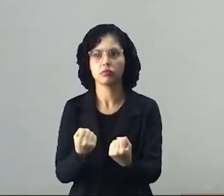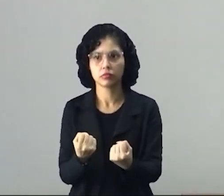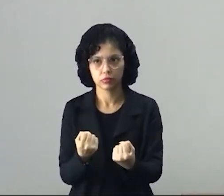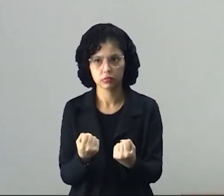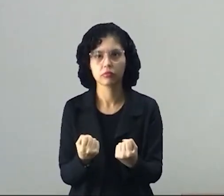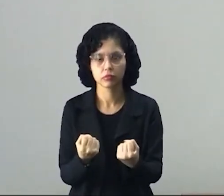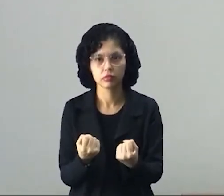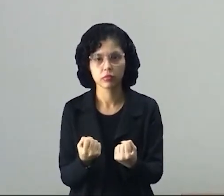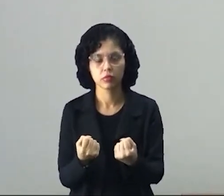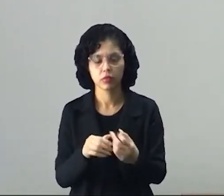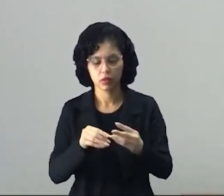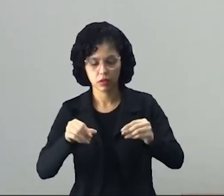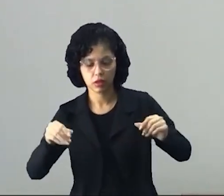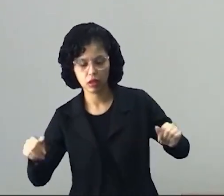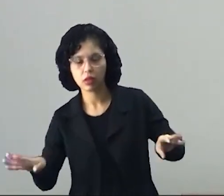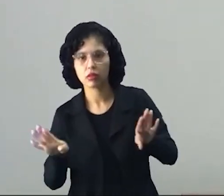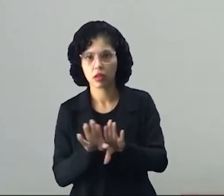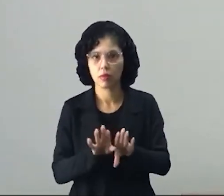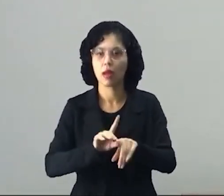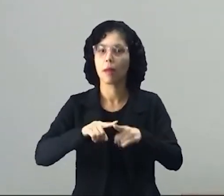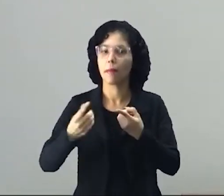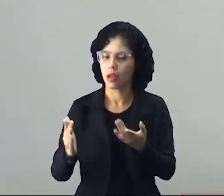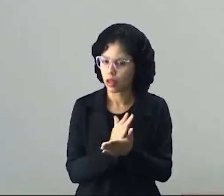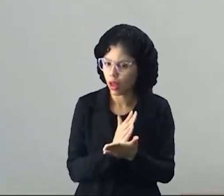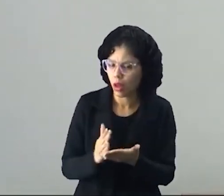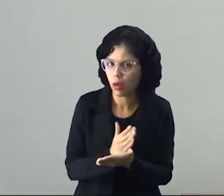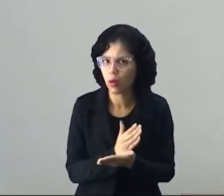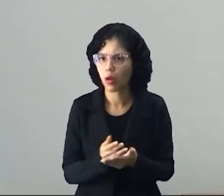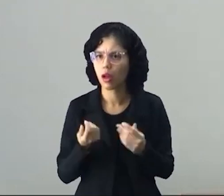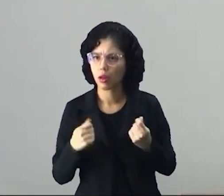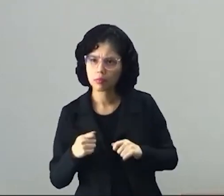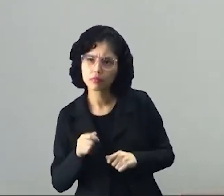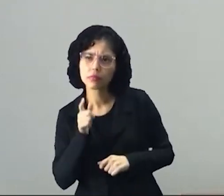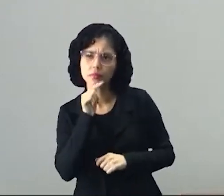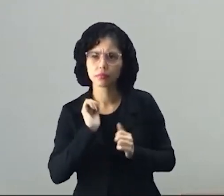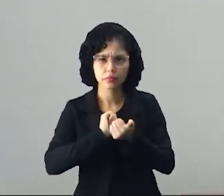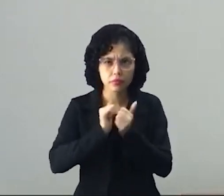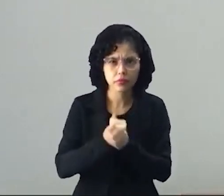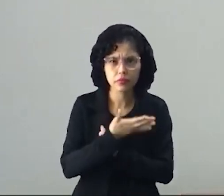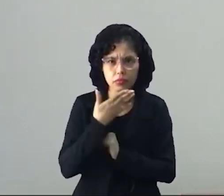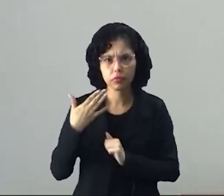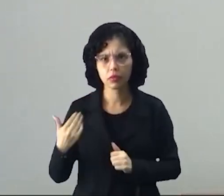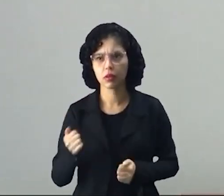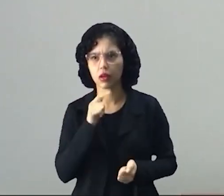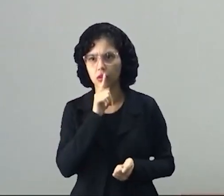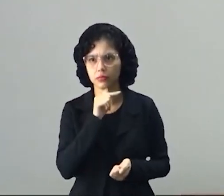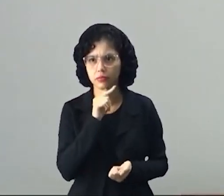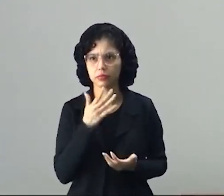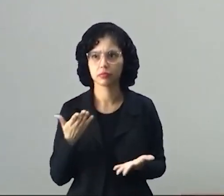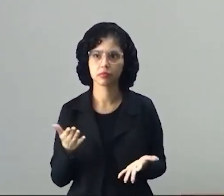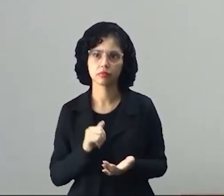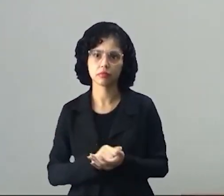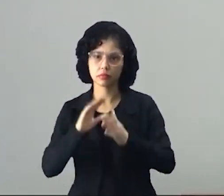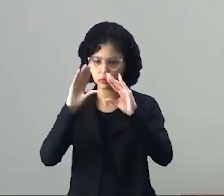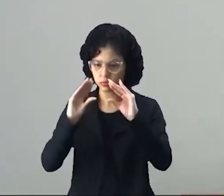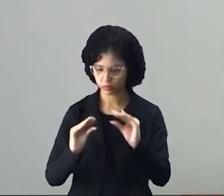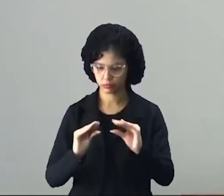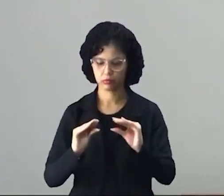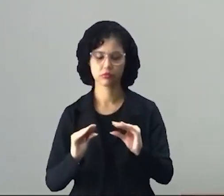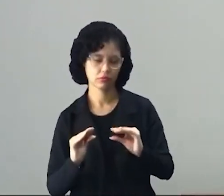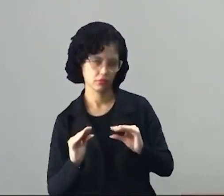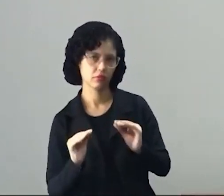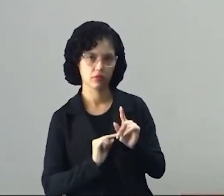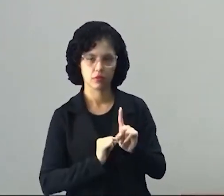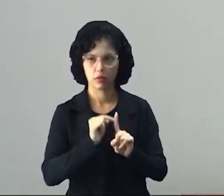ambiente terrestre, mas também que tem algum ciclo que não que depende, mas que se adapta melhor a baixas umidades, por conta da questão